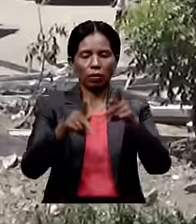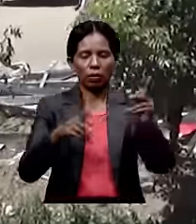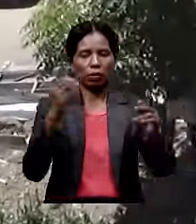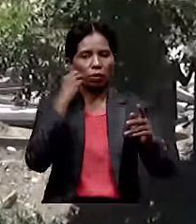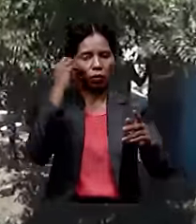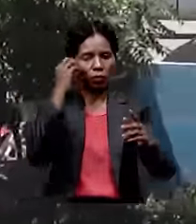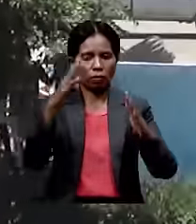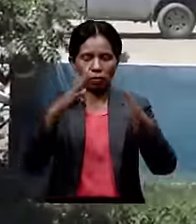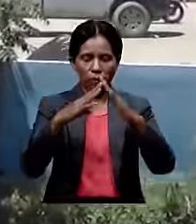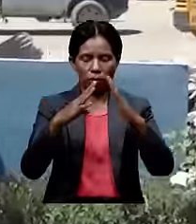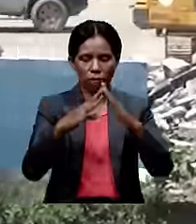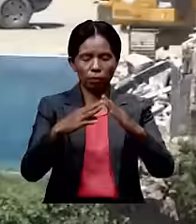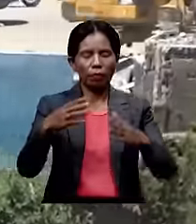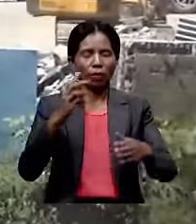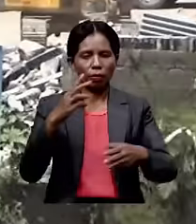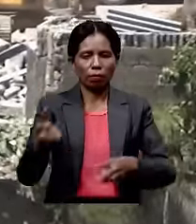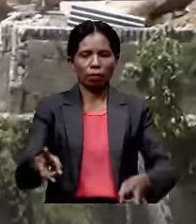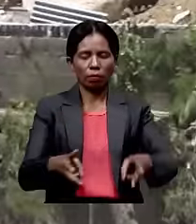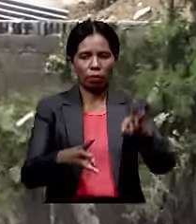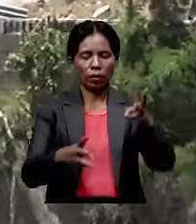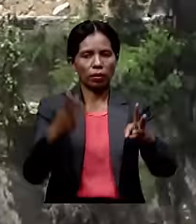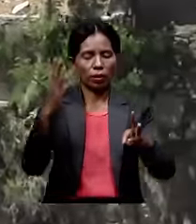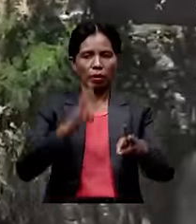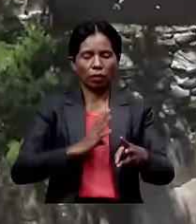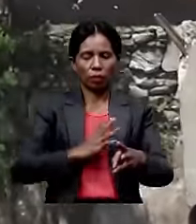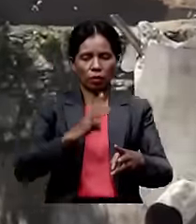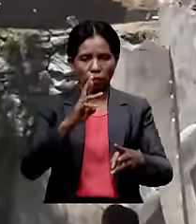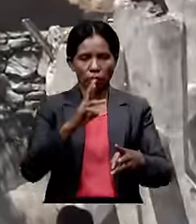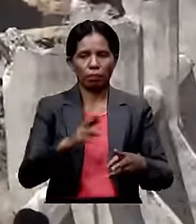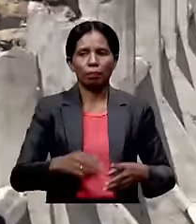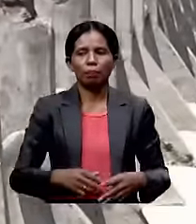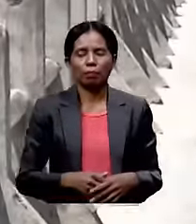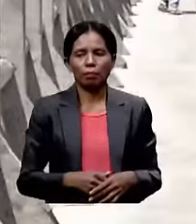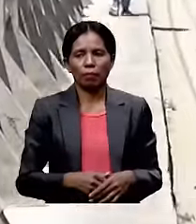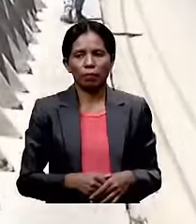hela besi motaninin, toiha motaulum Becora. Abraão Gambral, GMN.